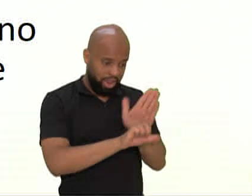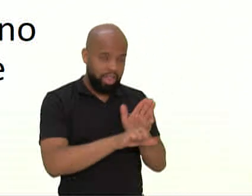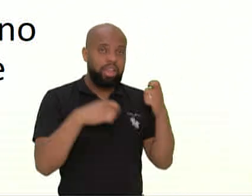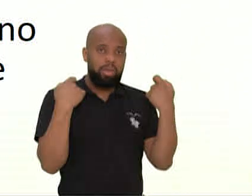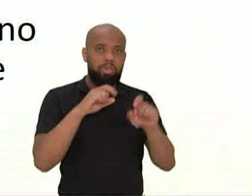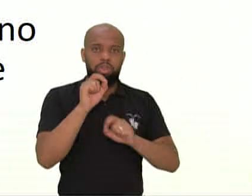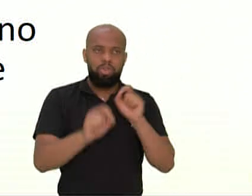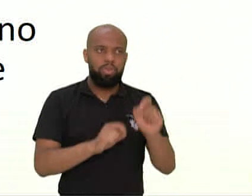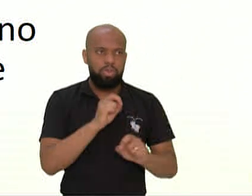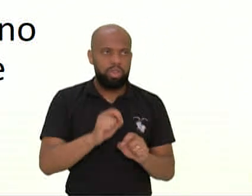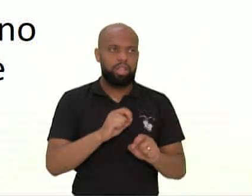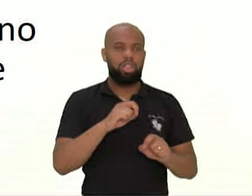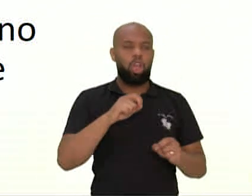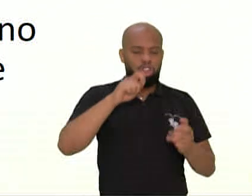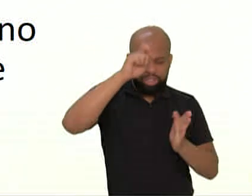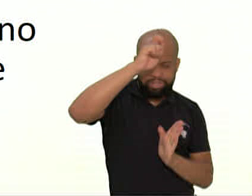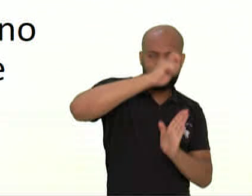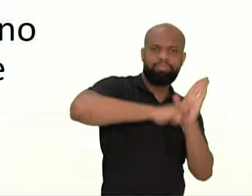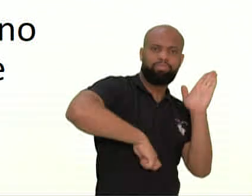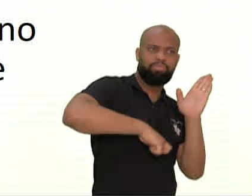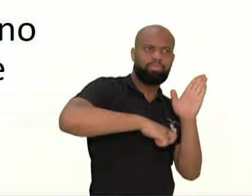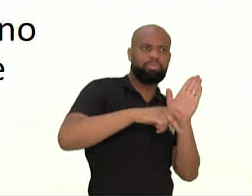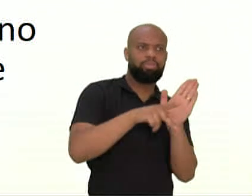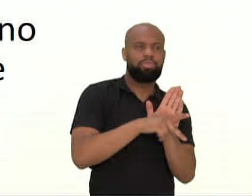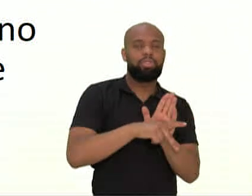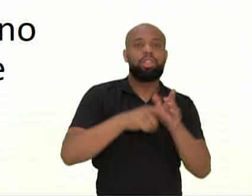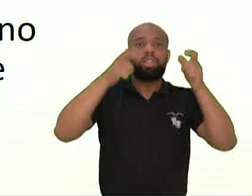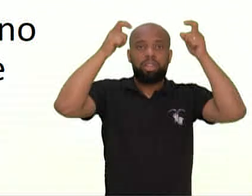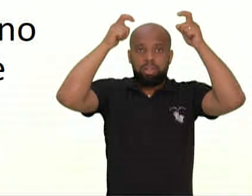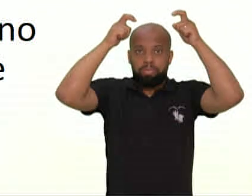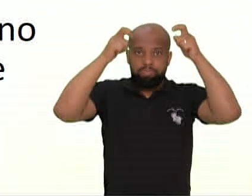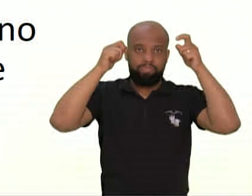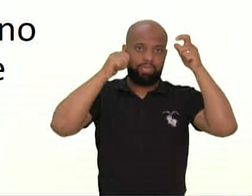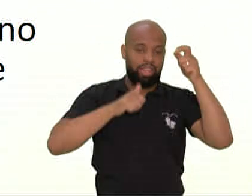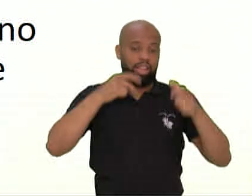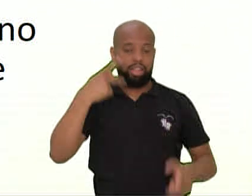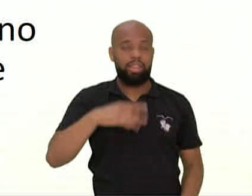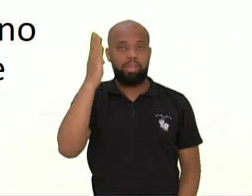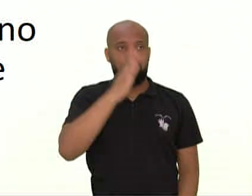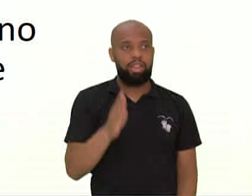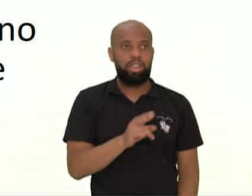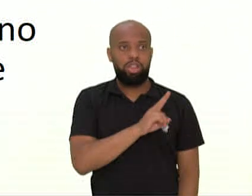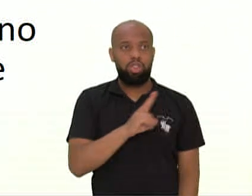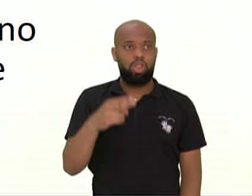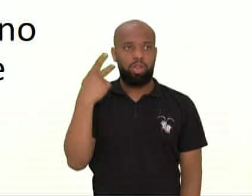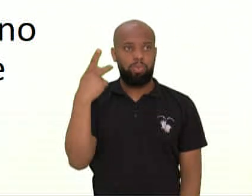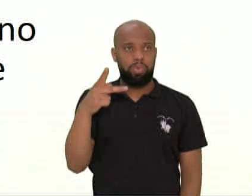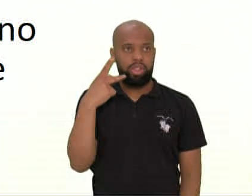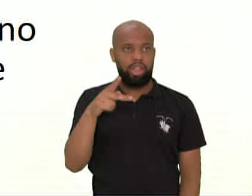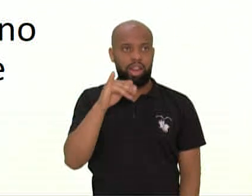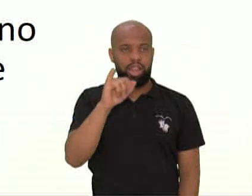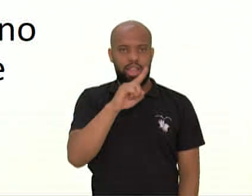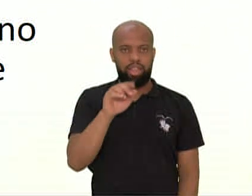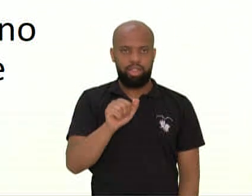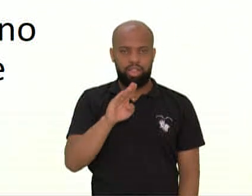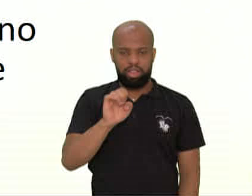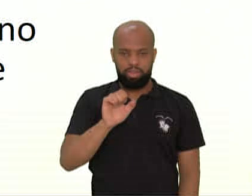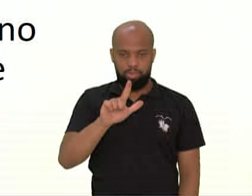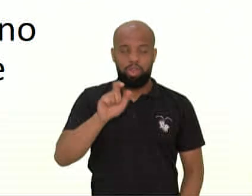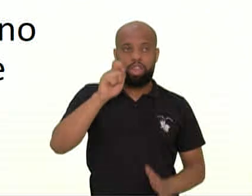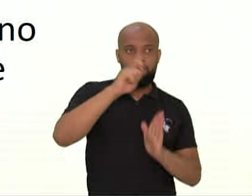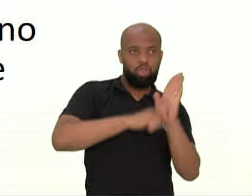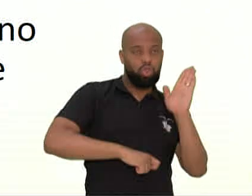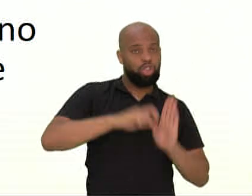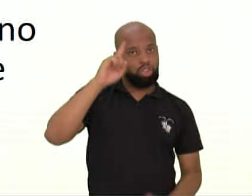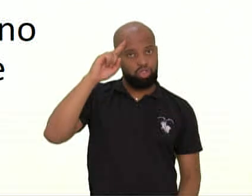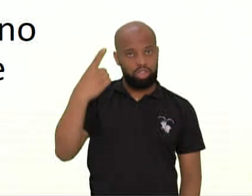ser sancionada, assinada pela princesa regente do Brasil, que era a dona Isabel. E ela assinou essa lei no dia